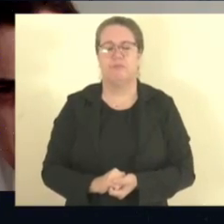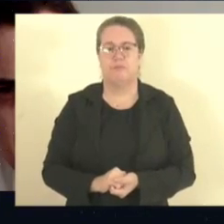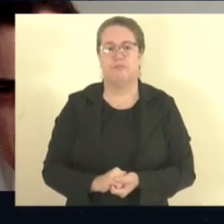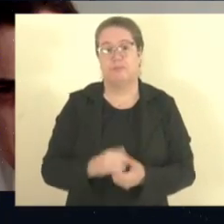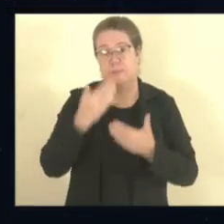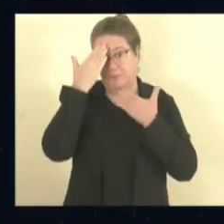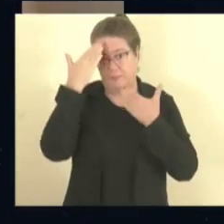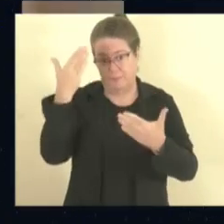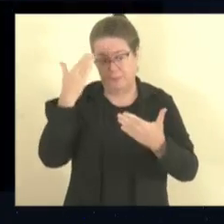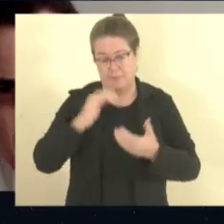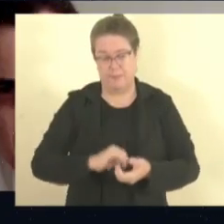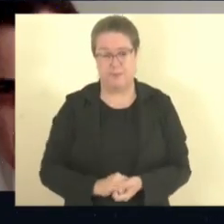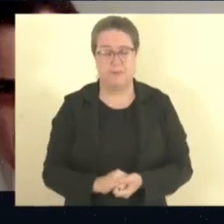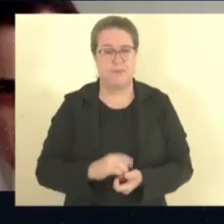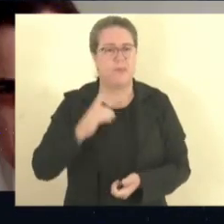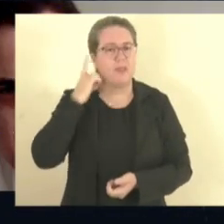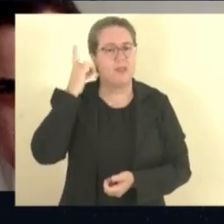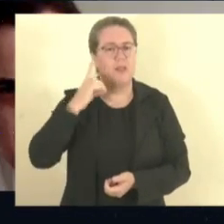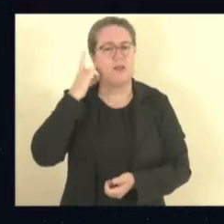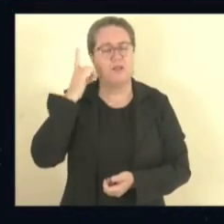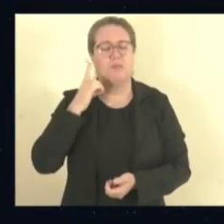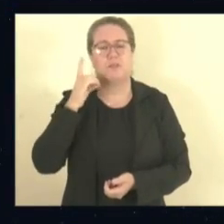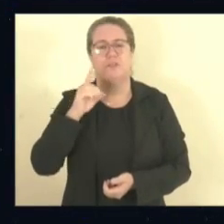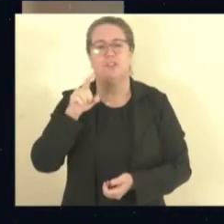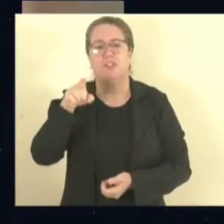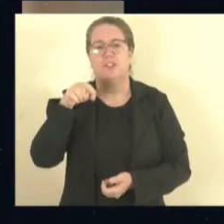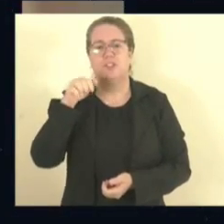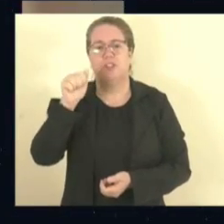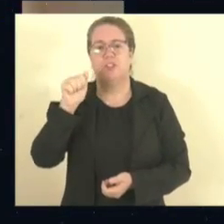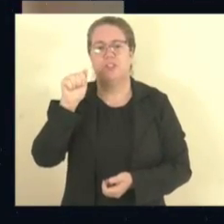Calegari. Deputado Xambinho.